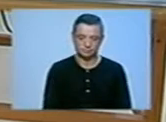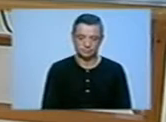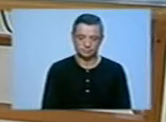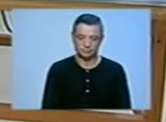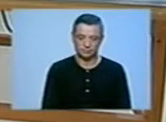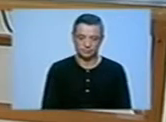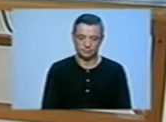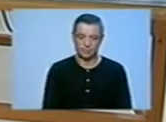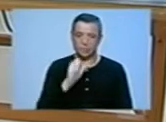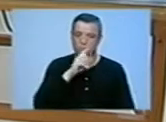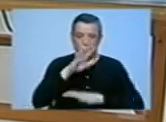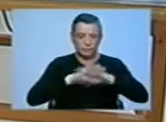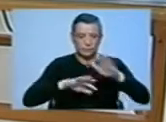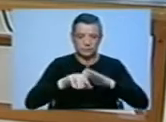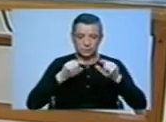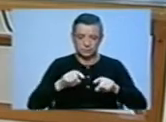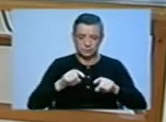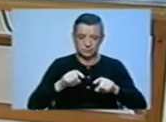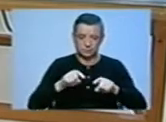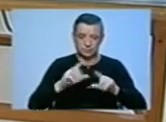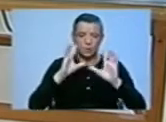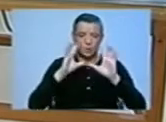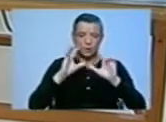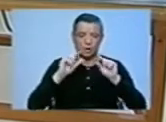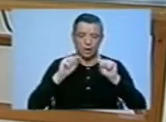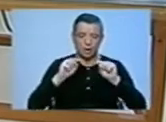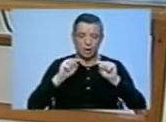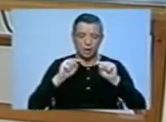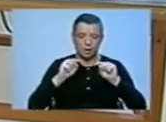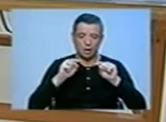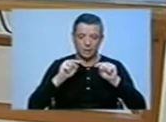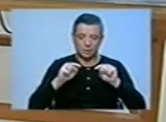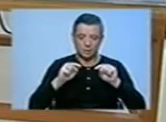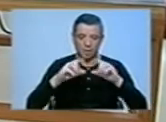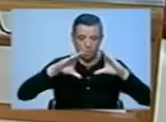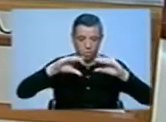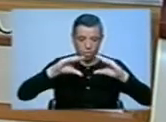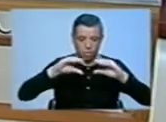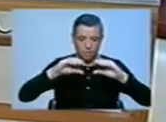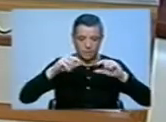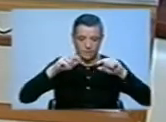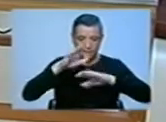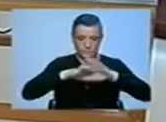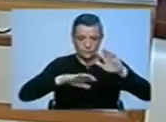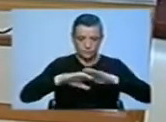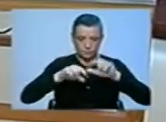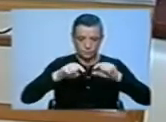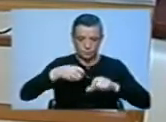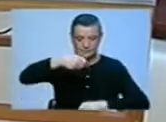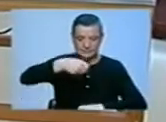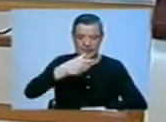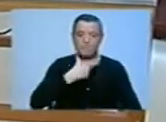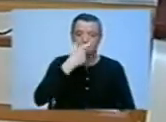podemos fazer isto com cuidado a deixar sair mas vamos fazê los com o saque